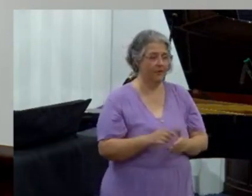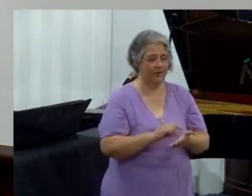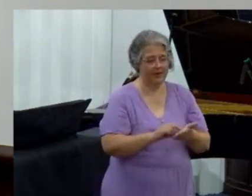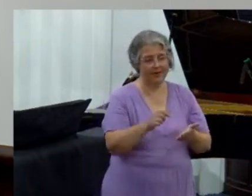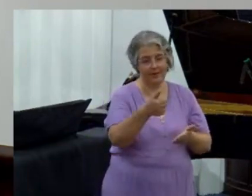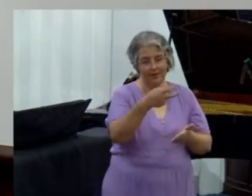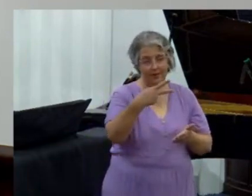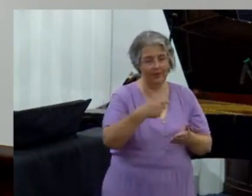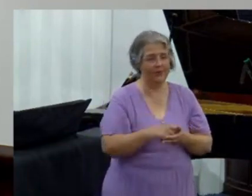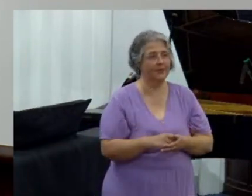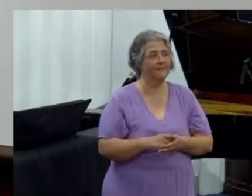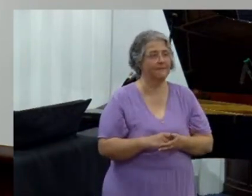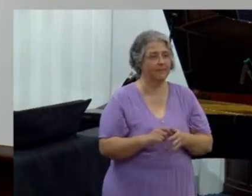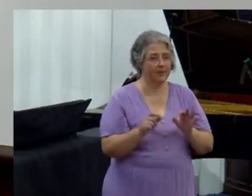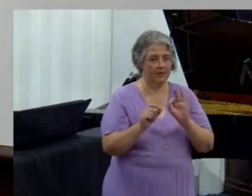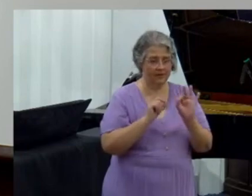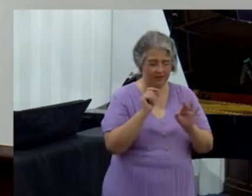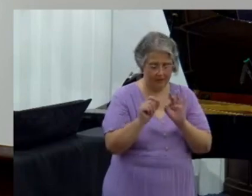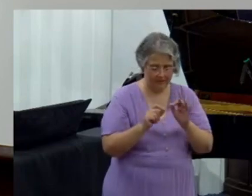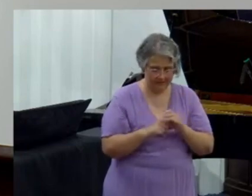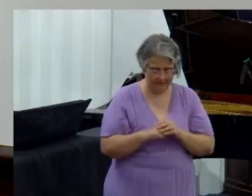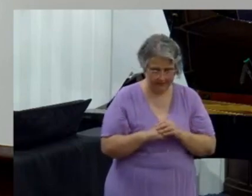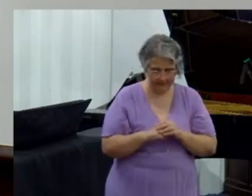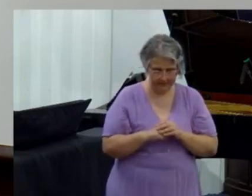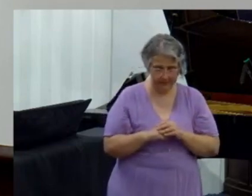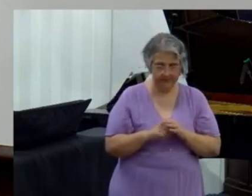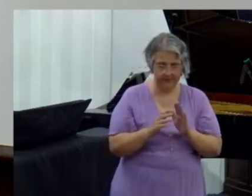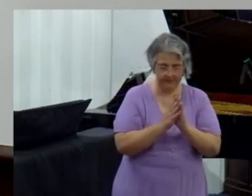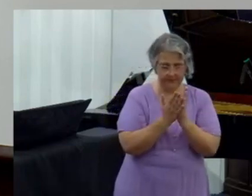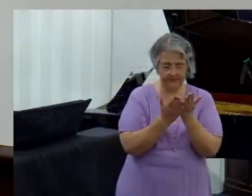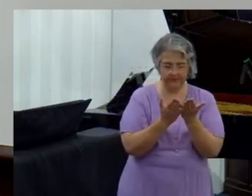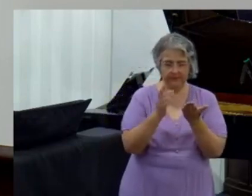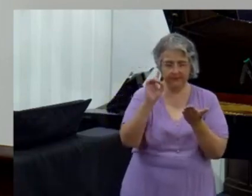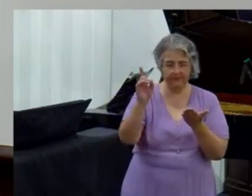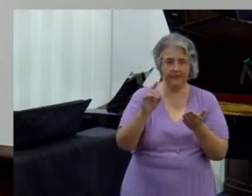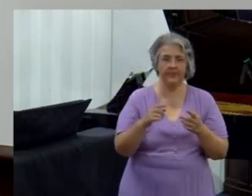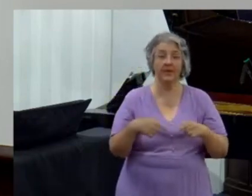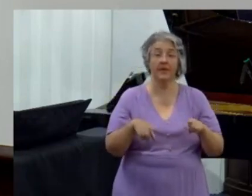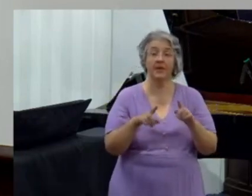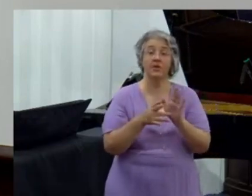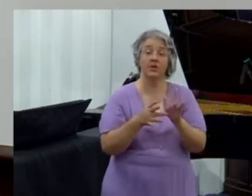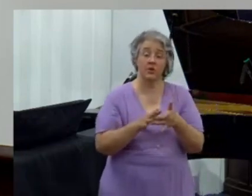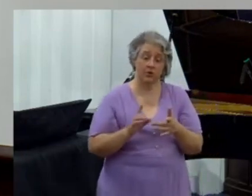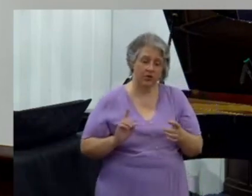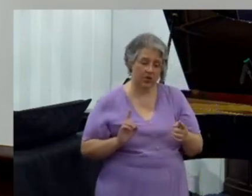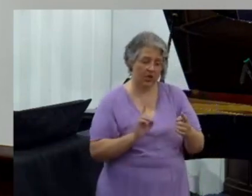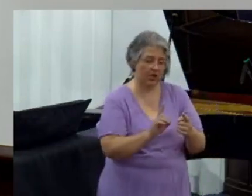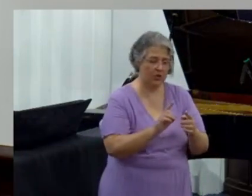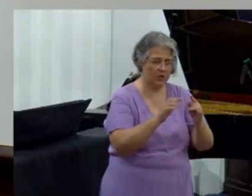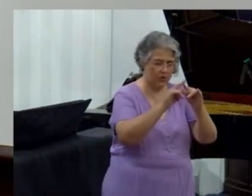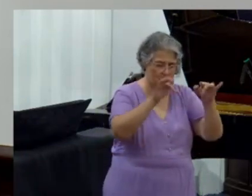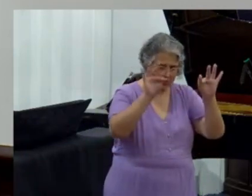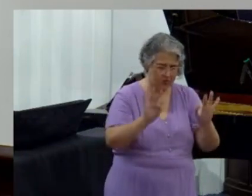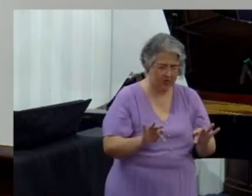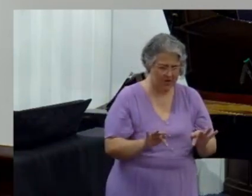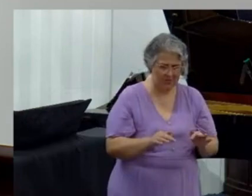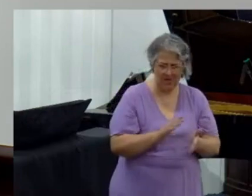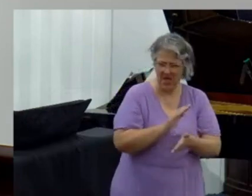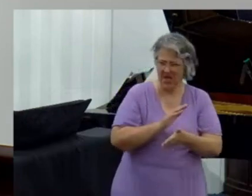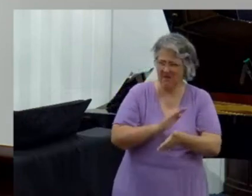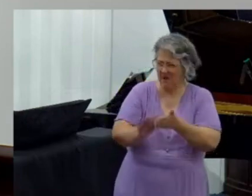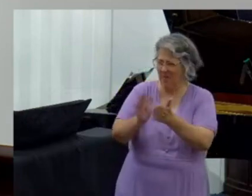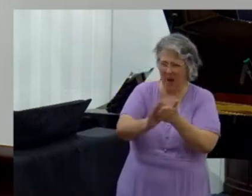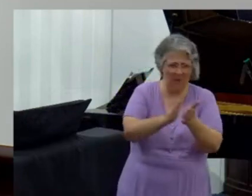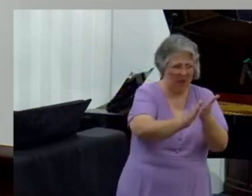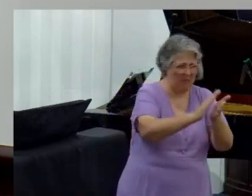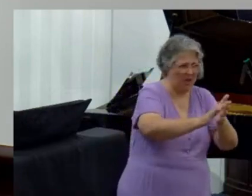do versículo 12. Convido você a acompanhar a leitura destes versículos. Jesus entrou no templo e expulsou todos os que ali